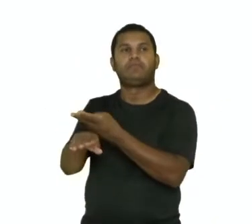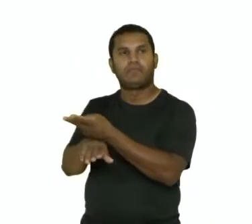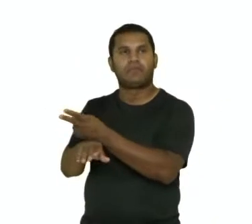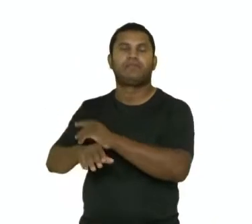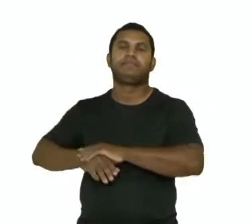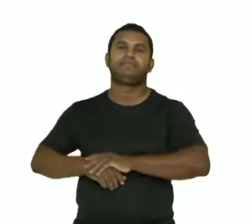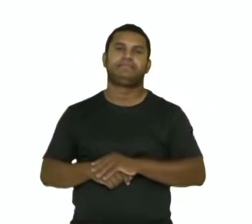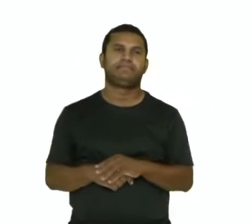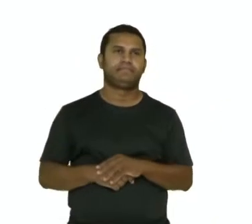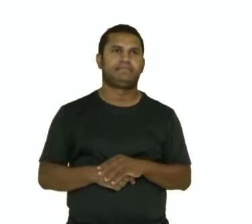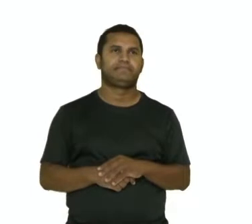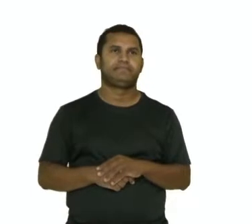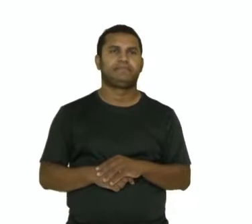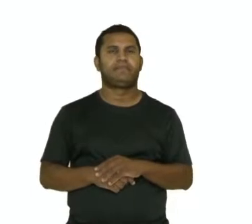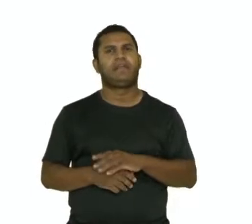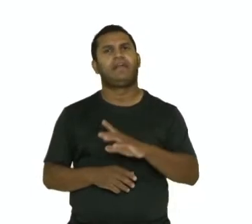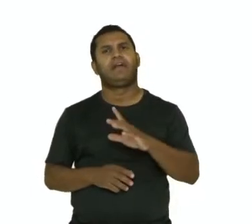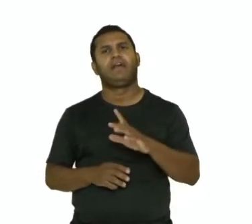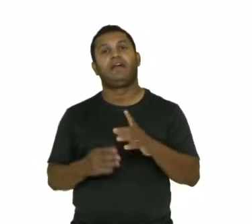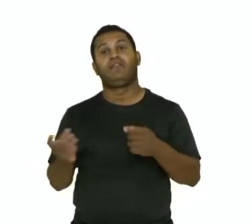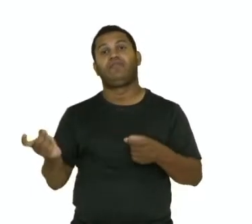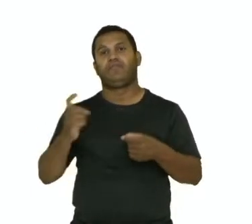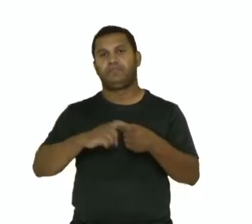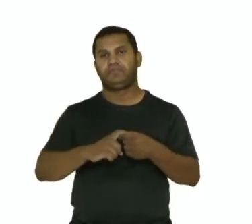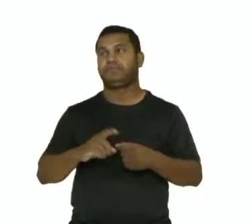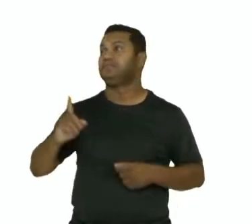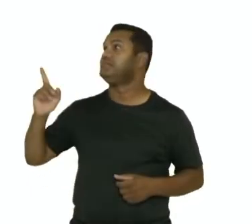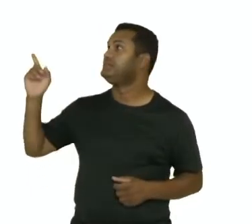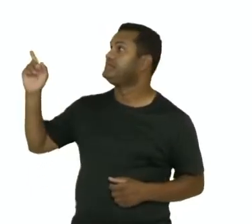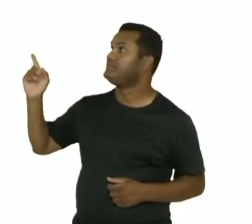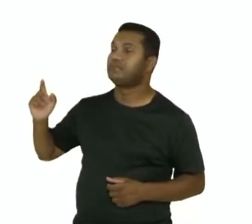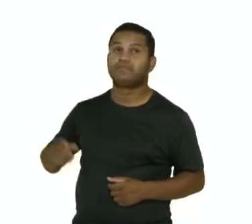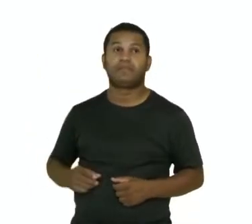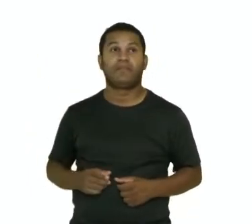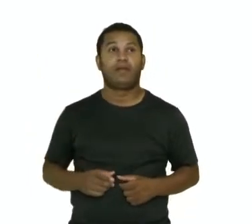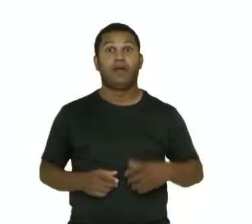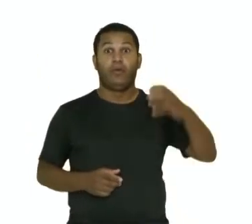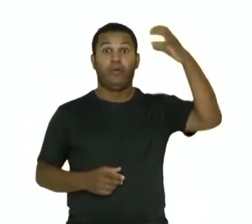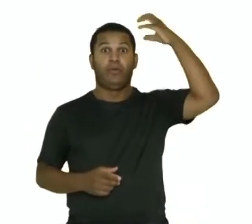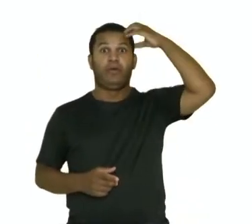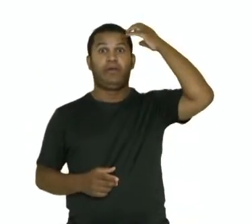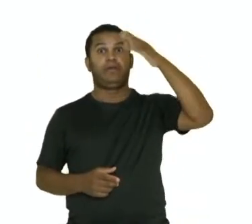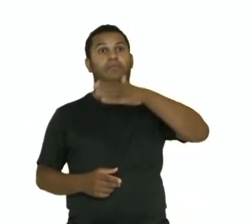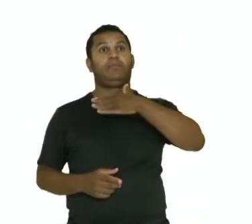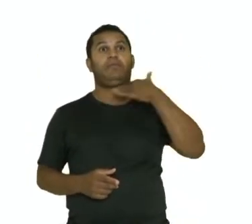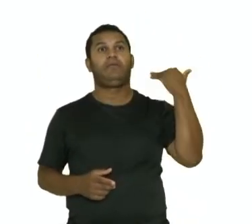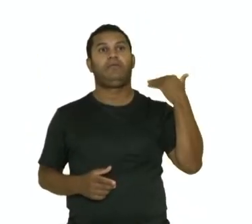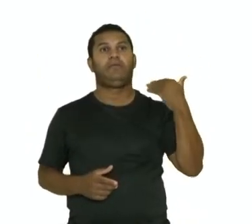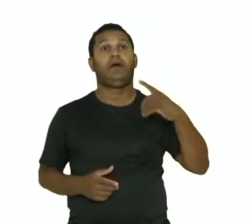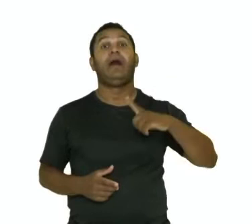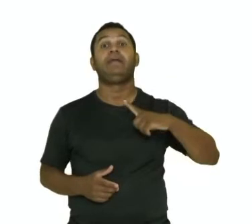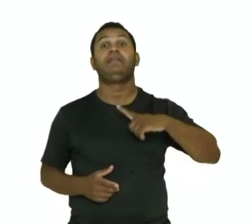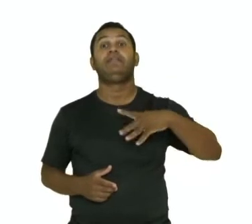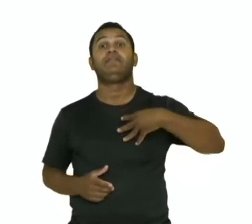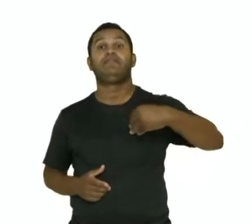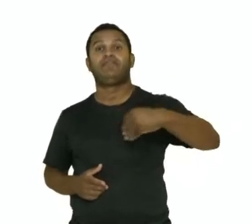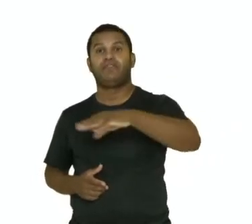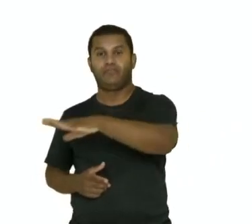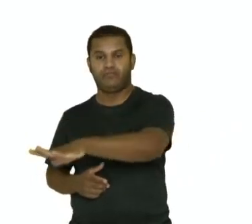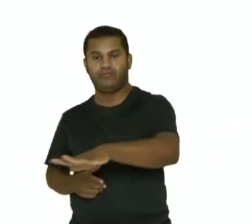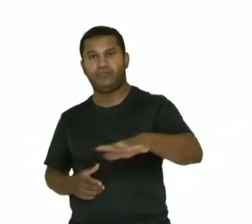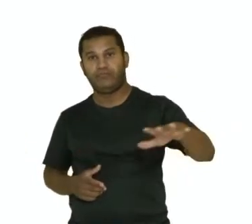de sucessão entre os filhos, os irmãos Atahualpa e Huáscar. A disputa foi vencida pelo